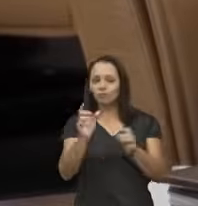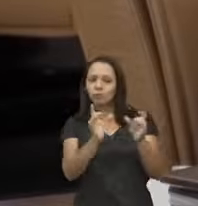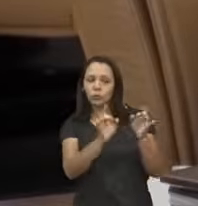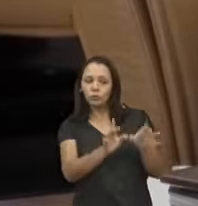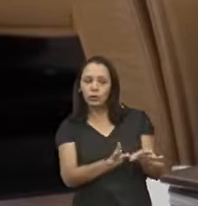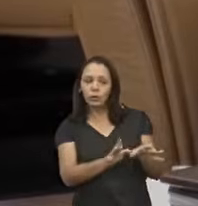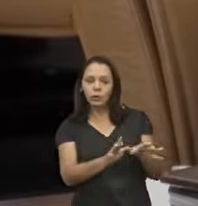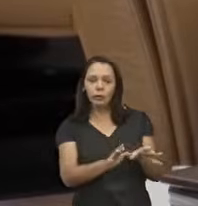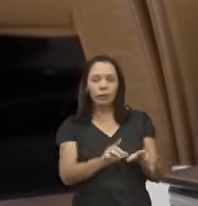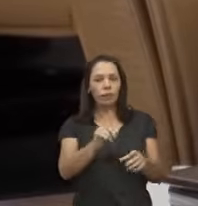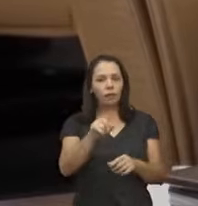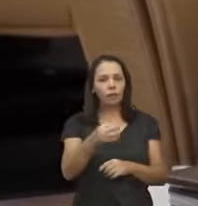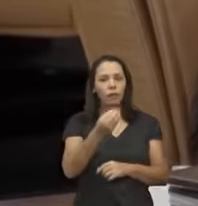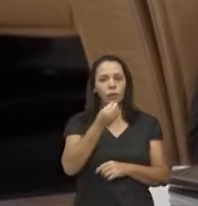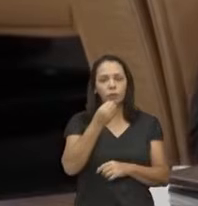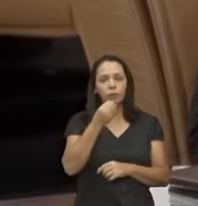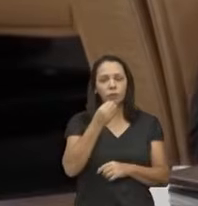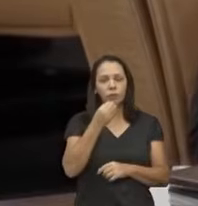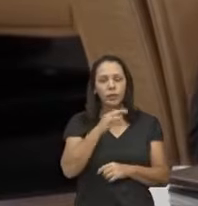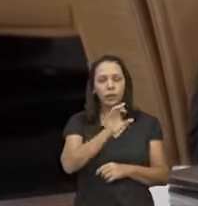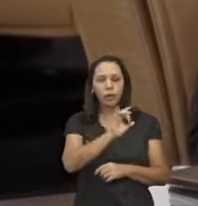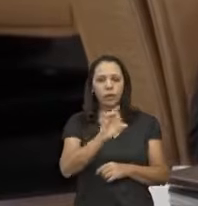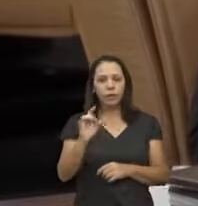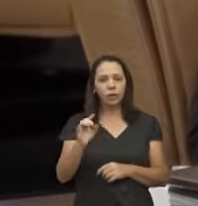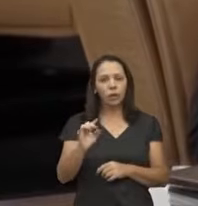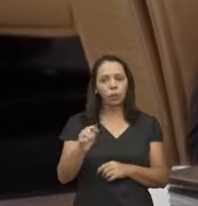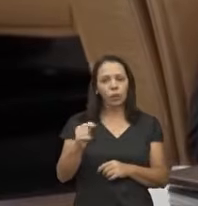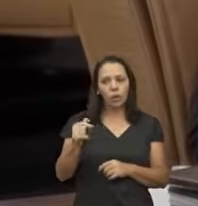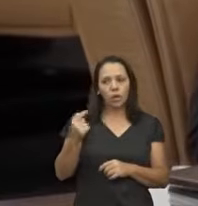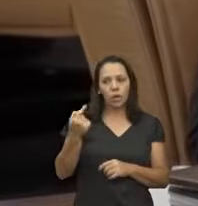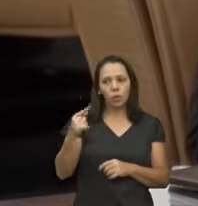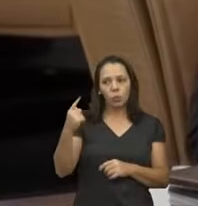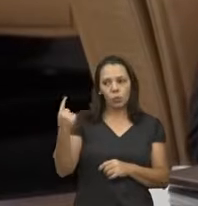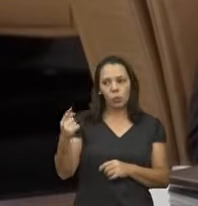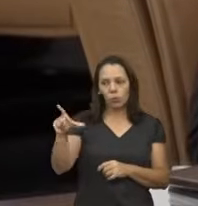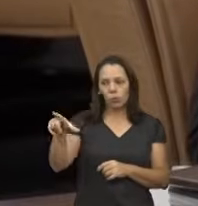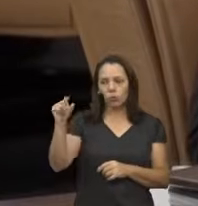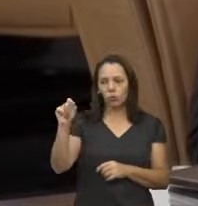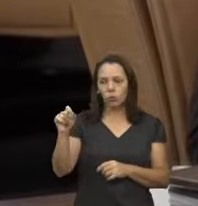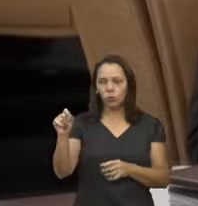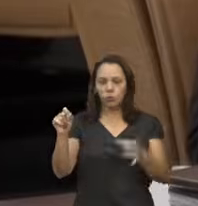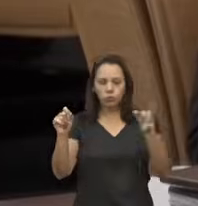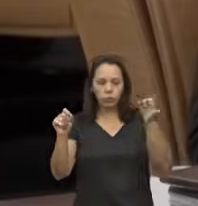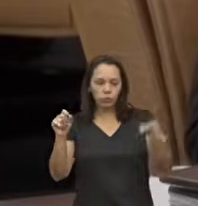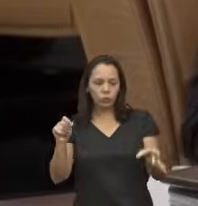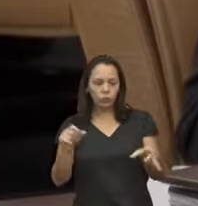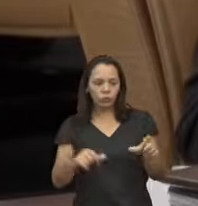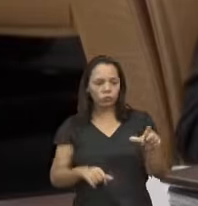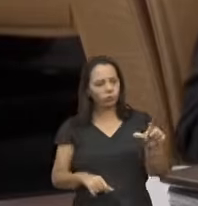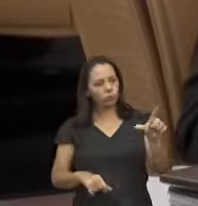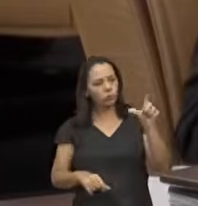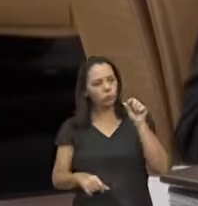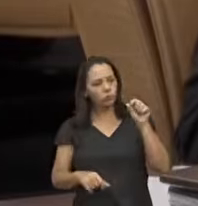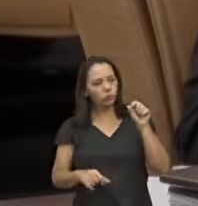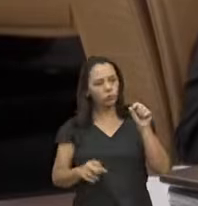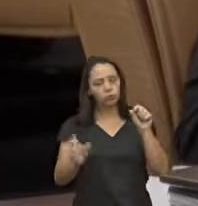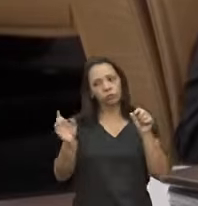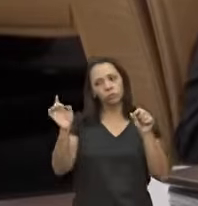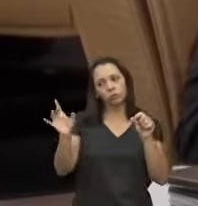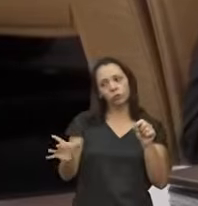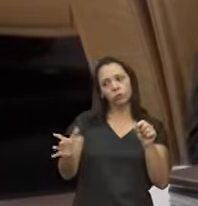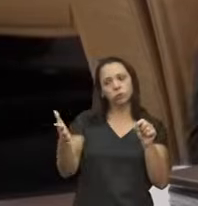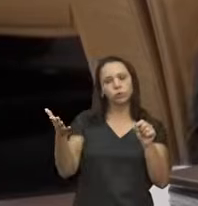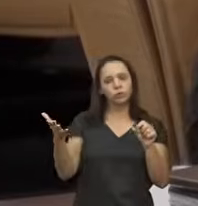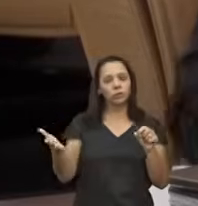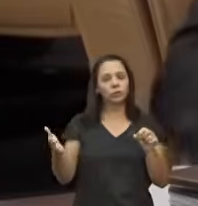custo de oportunidade. Cada escolha é uma renúncia, né? Já dizia a música. Então, sempre que a gente escolhe fazer uma coisa, a gente renuncia a outra. E